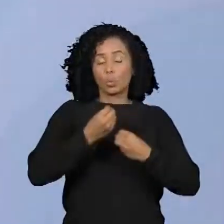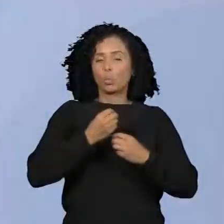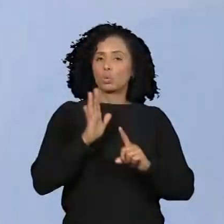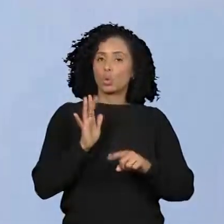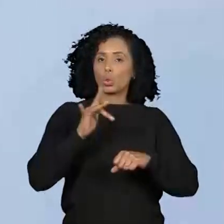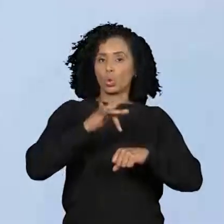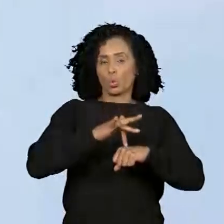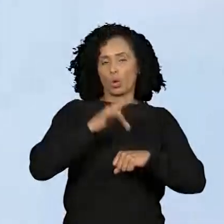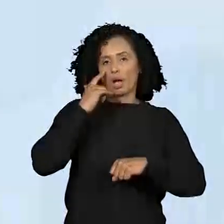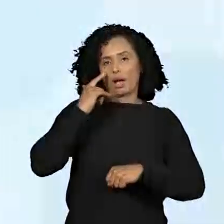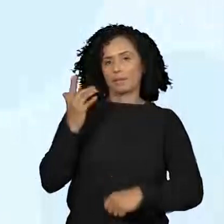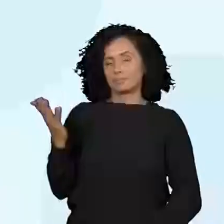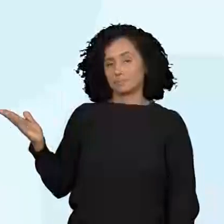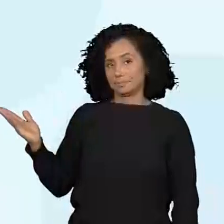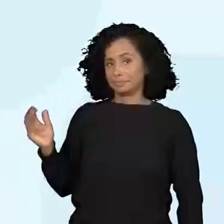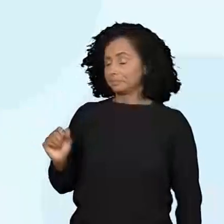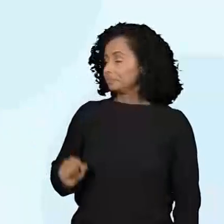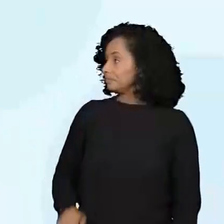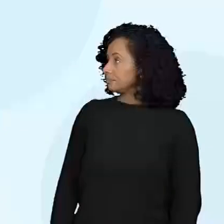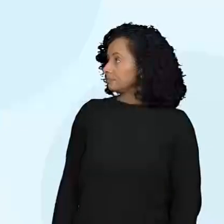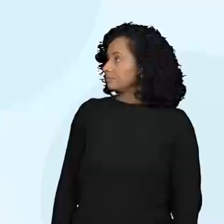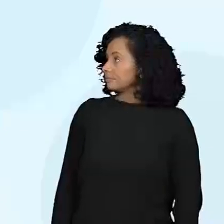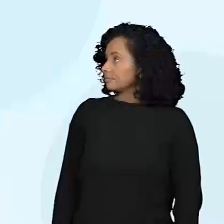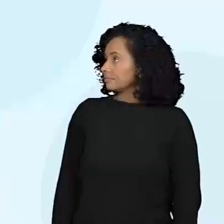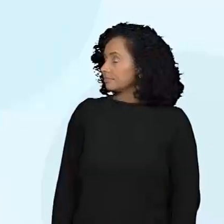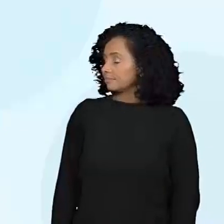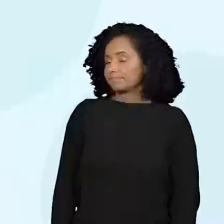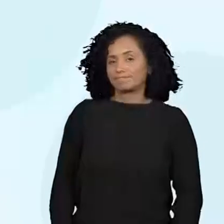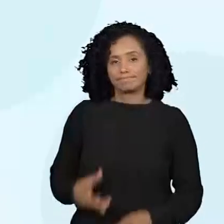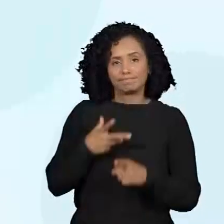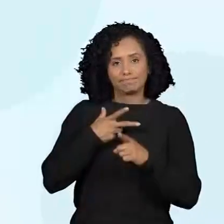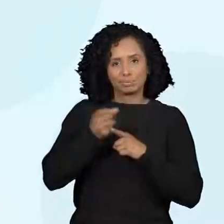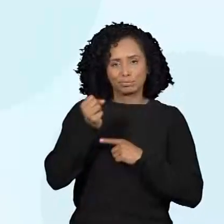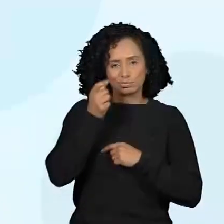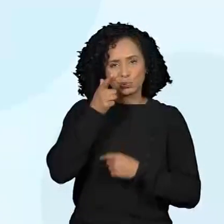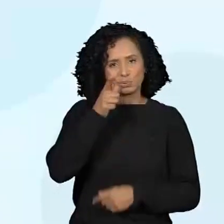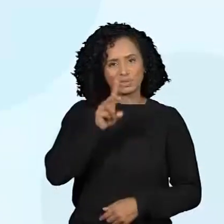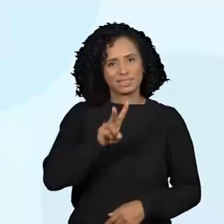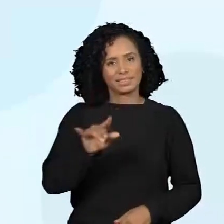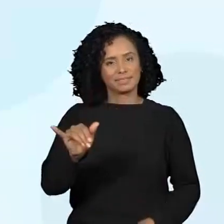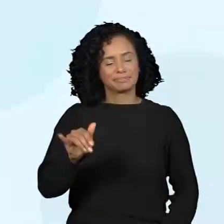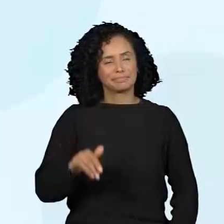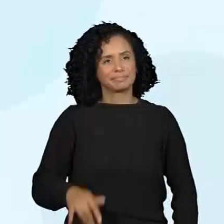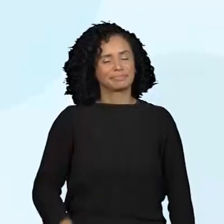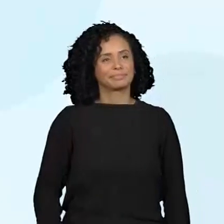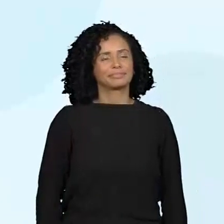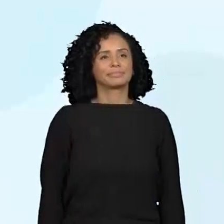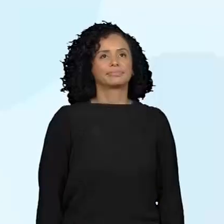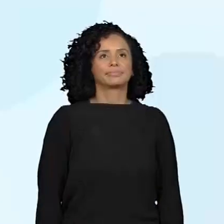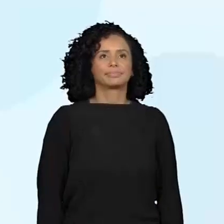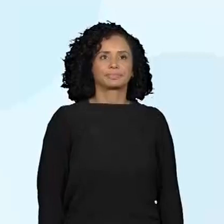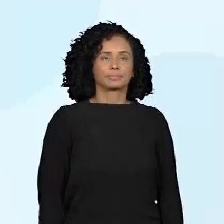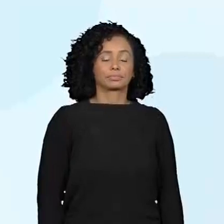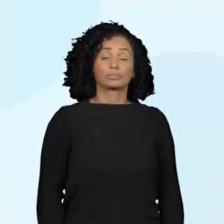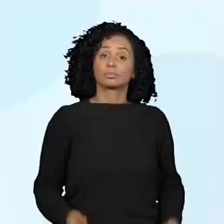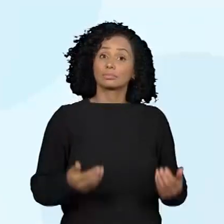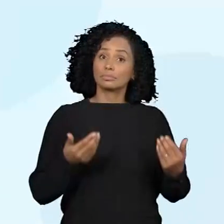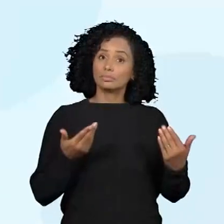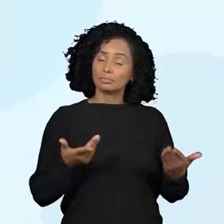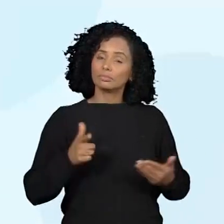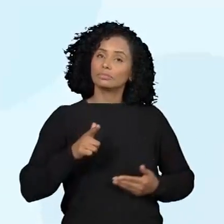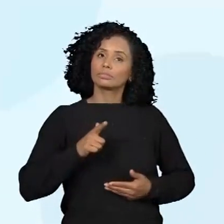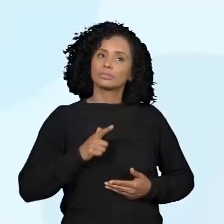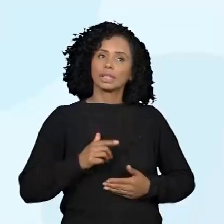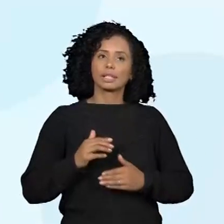então pontuar e tentar ser o vencedor ali do combate. Nas classificações ainda